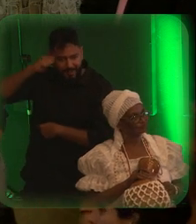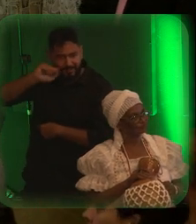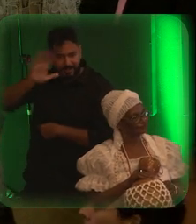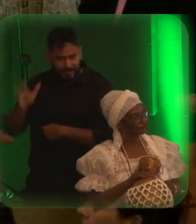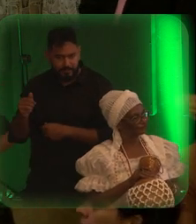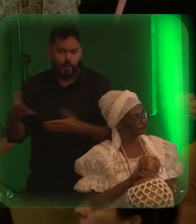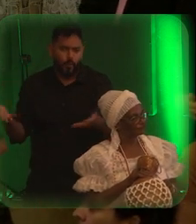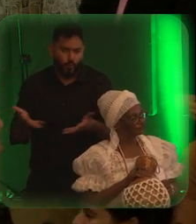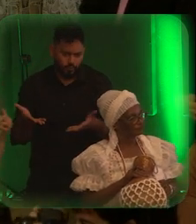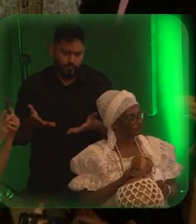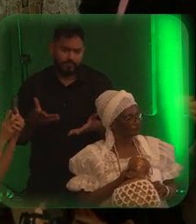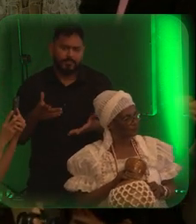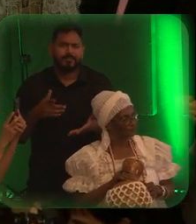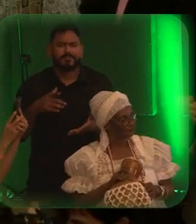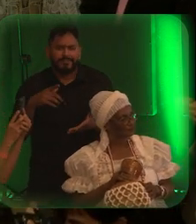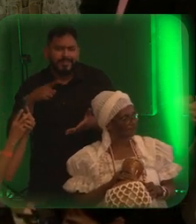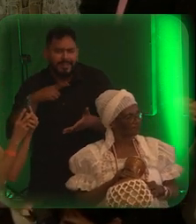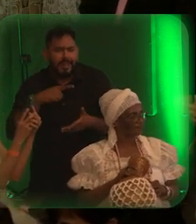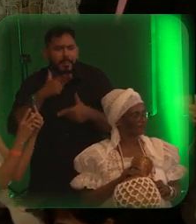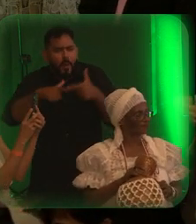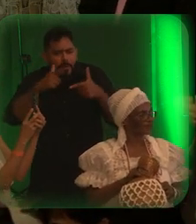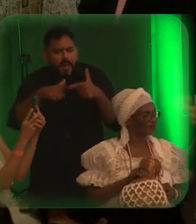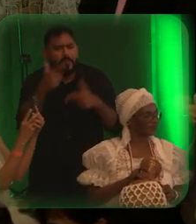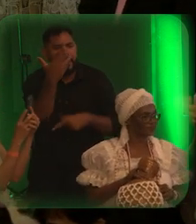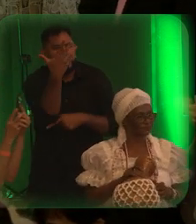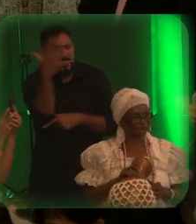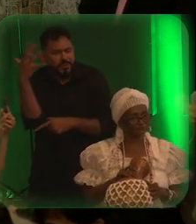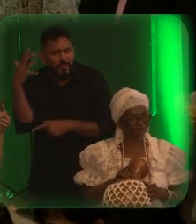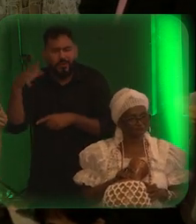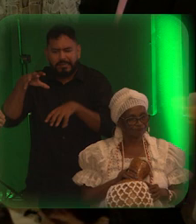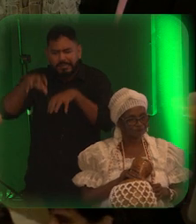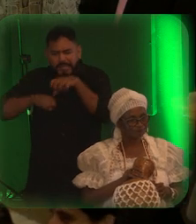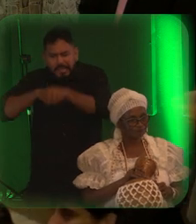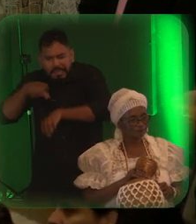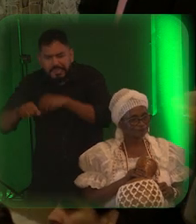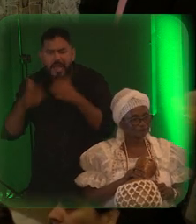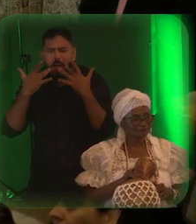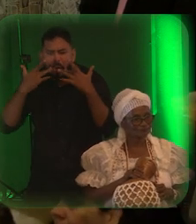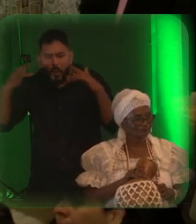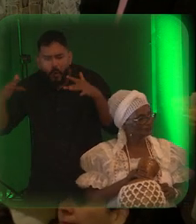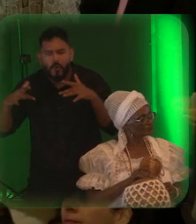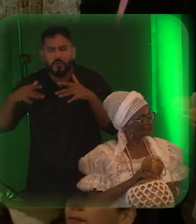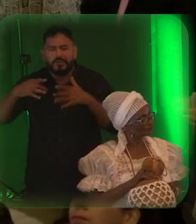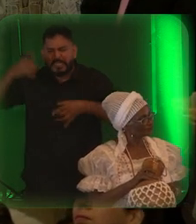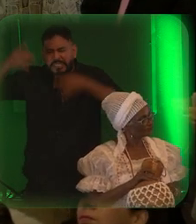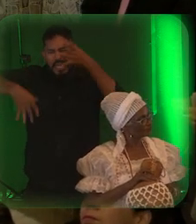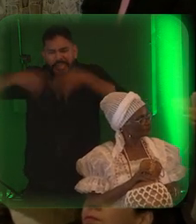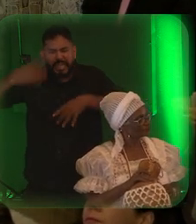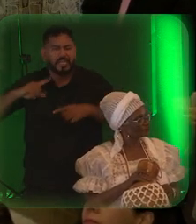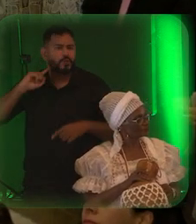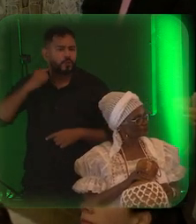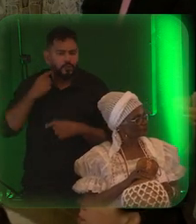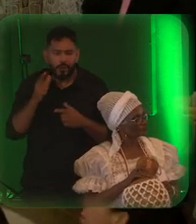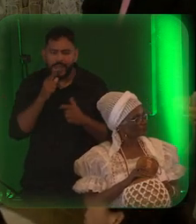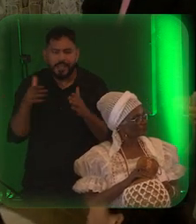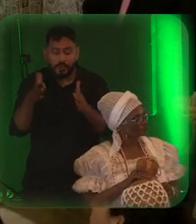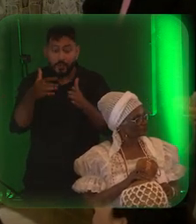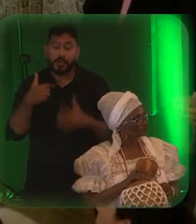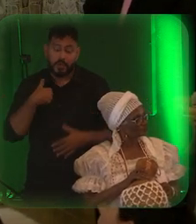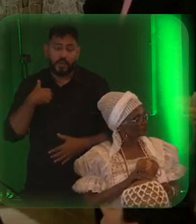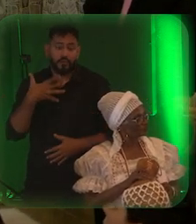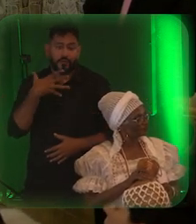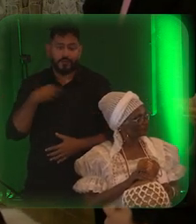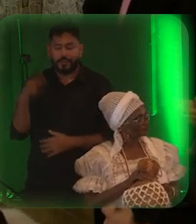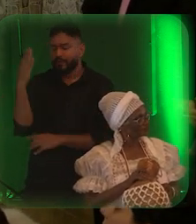os mananciais, com a ganância dos garimpeiros, poluindo o rio com iodo. Eu, como filho de Oxum, nós queremos